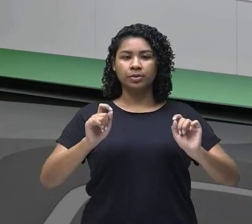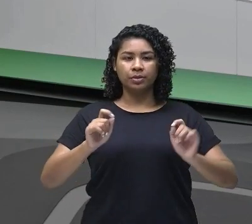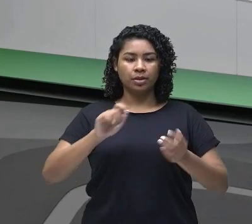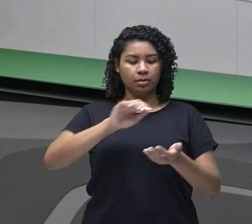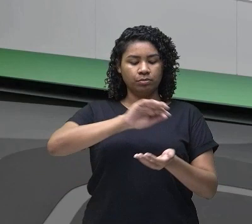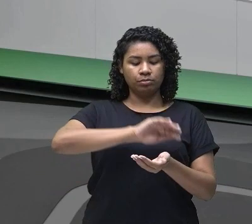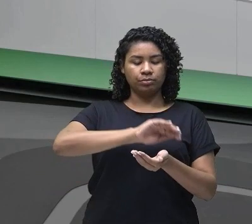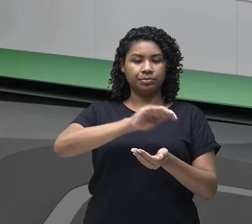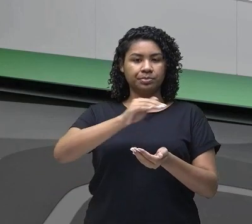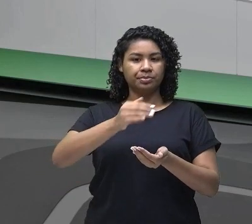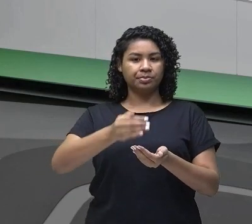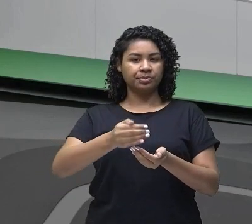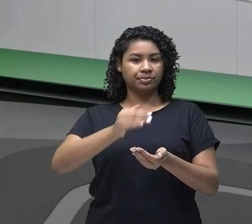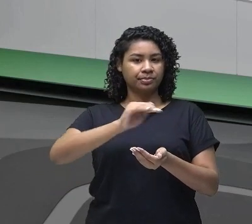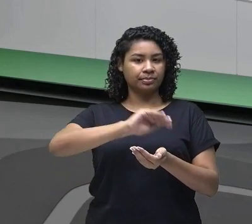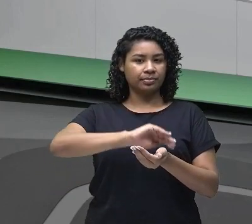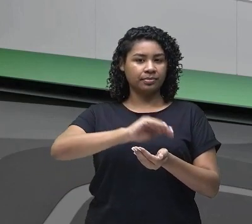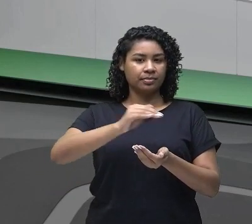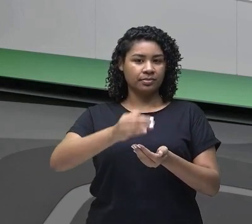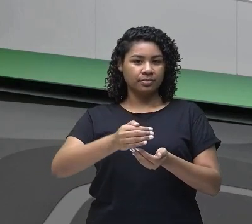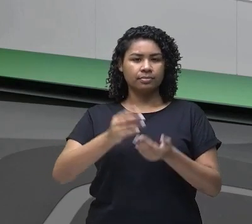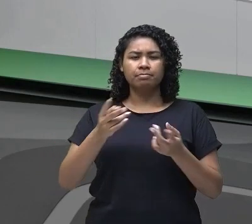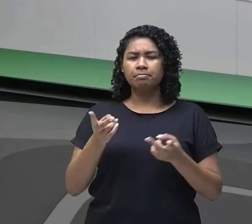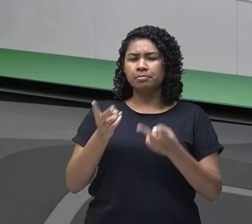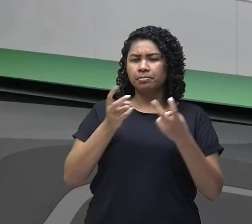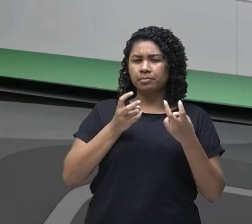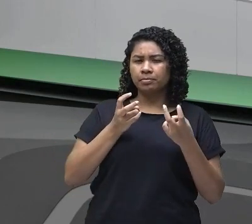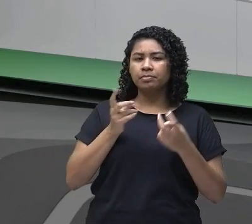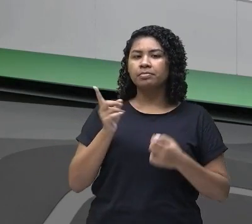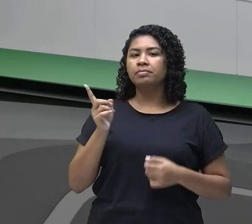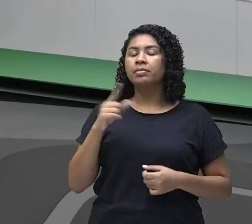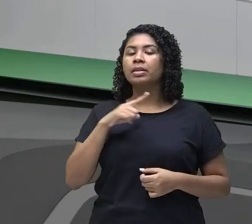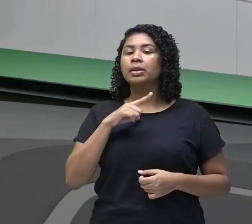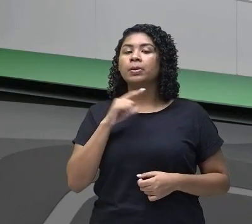camada de ozônio. Observem que a gente tem